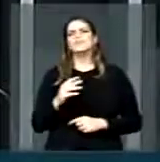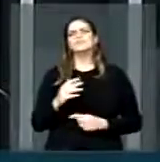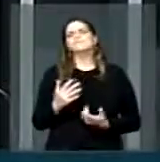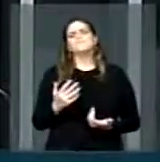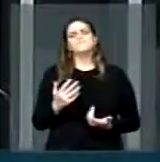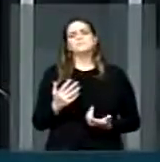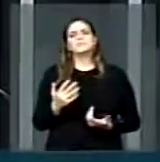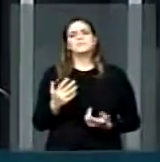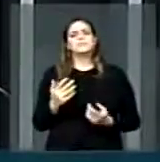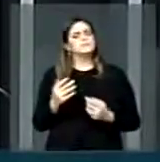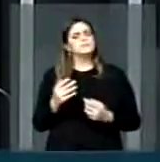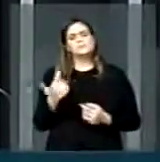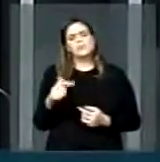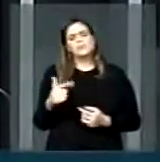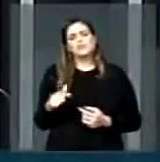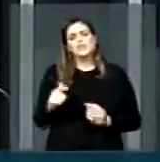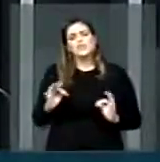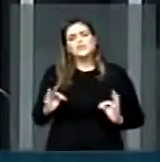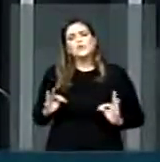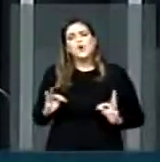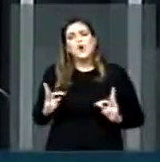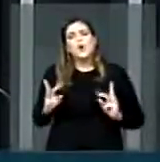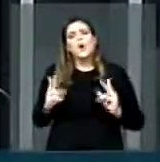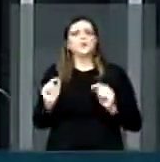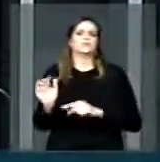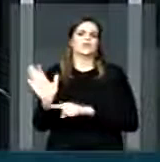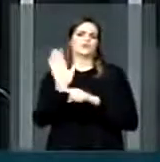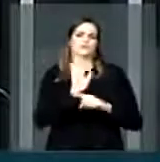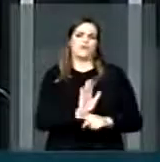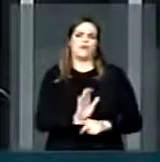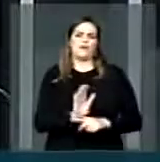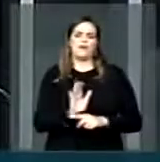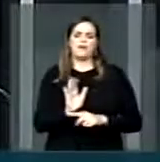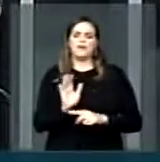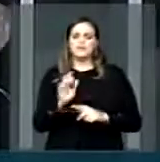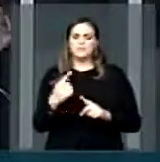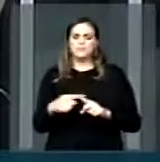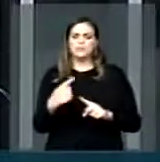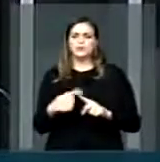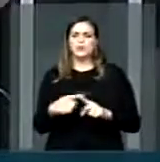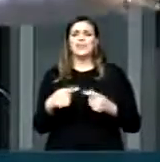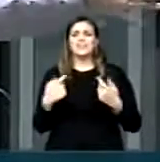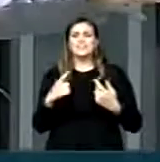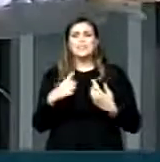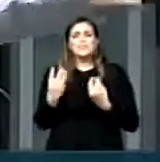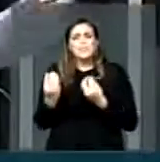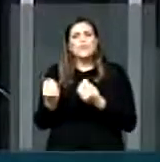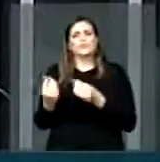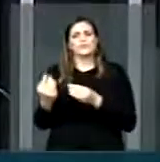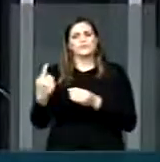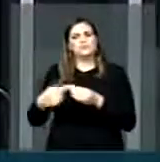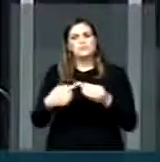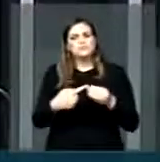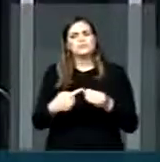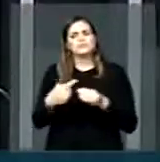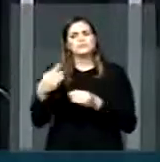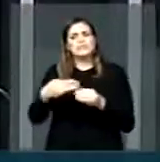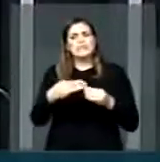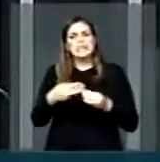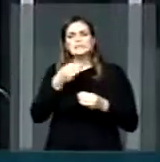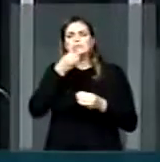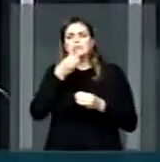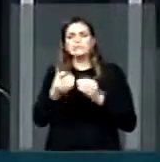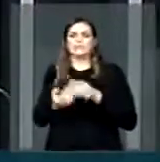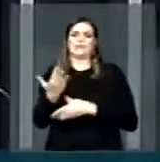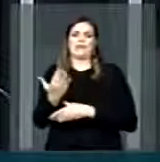os distritos que estão preparados para serem municípios, mas pelo menos a gente vai voltar aos